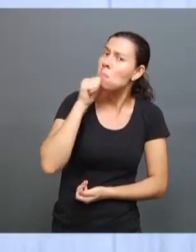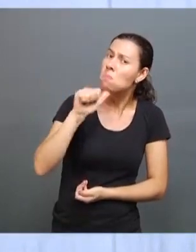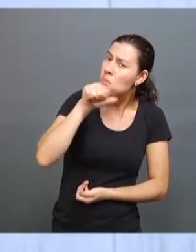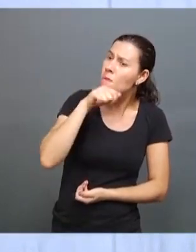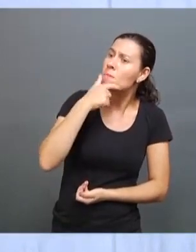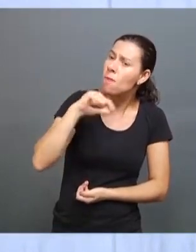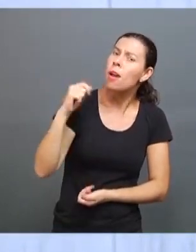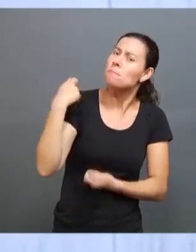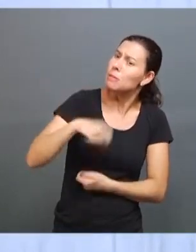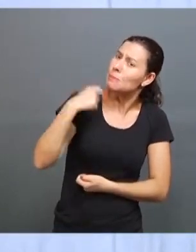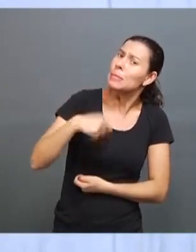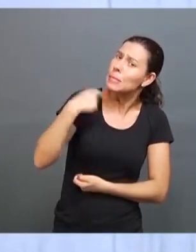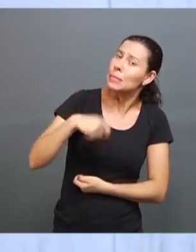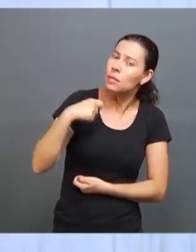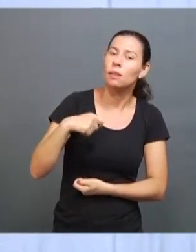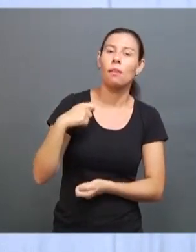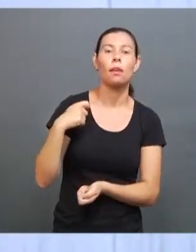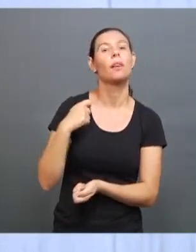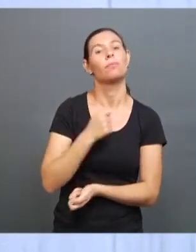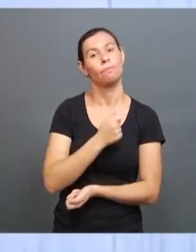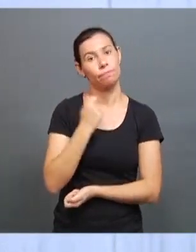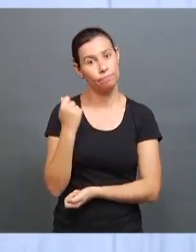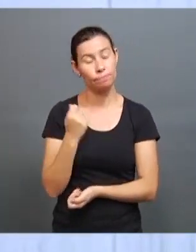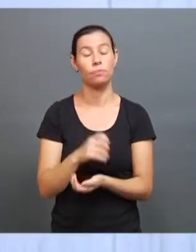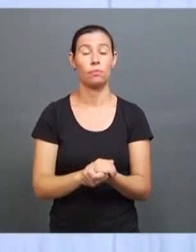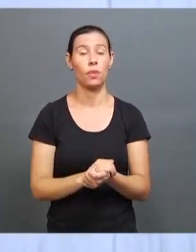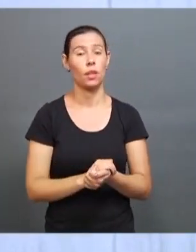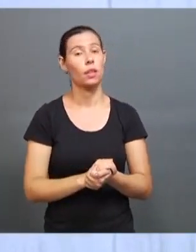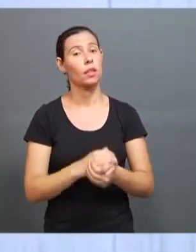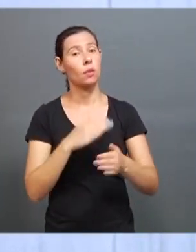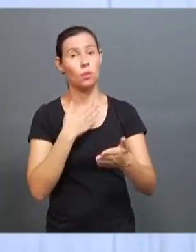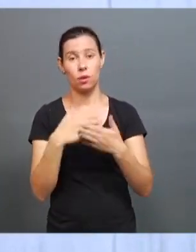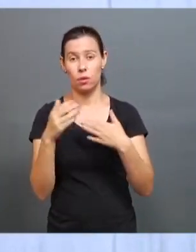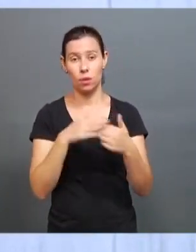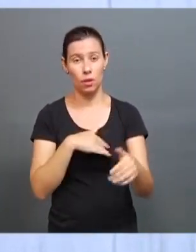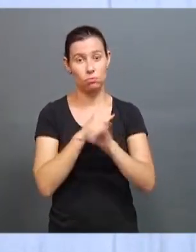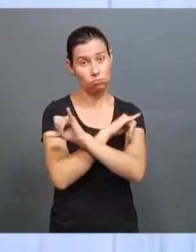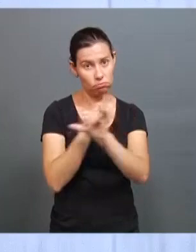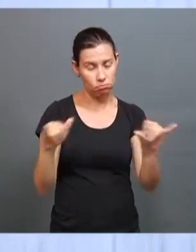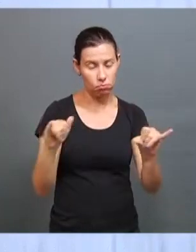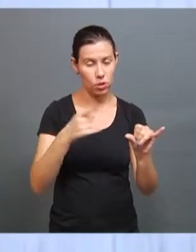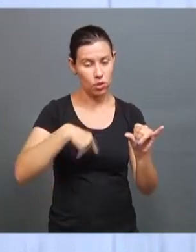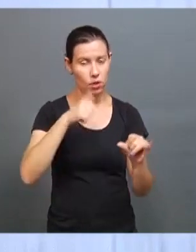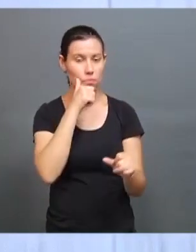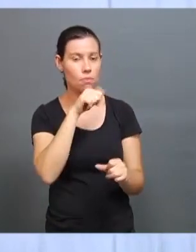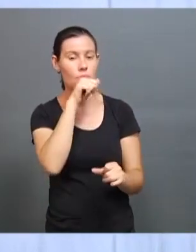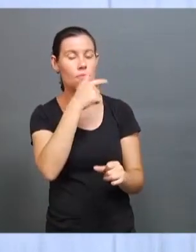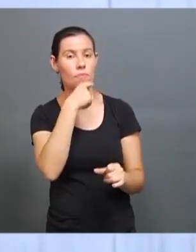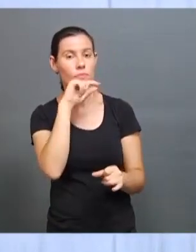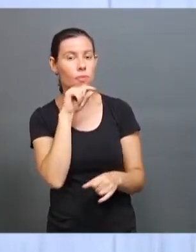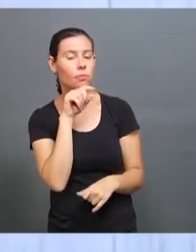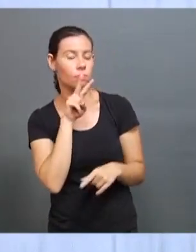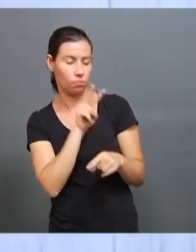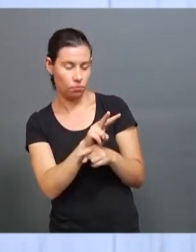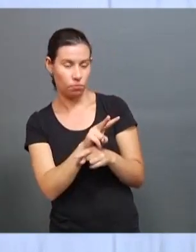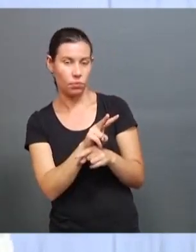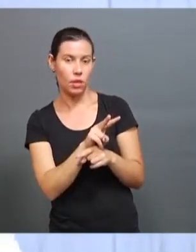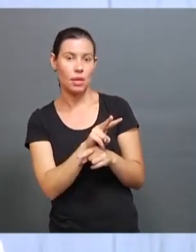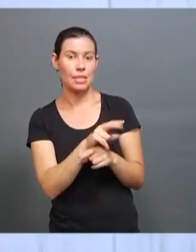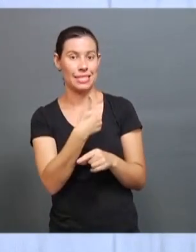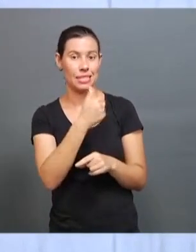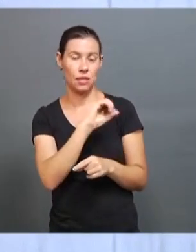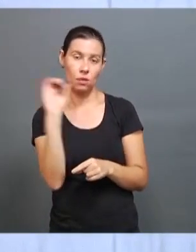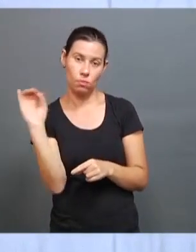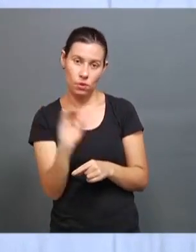Então é importantíssimo esse acompanhamento, seja em qualquer mídia, né? A gente está perto. Não precisa estar 100% do tempo monitorando, mas assim, de vez em